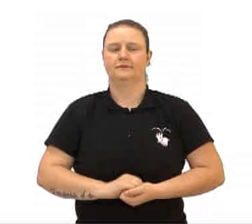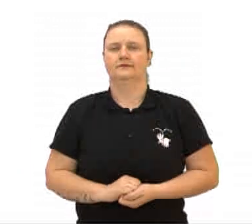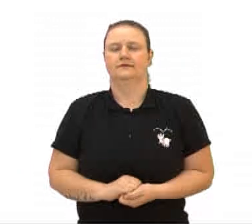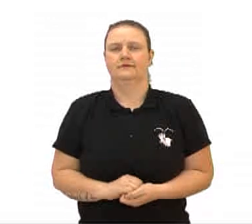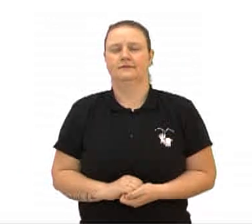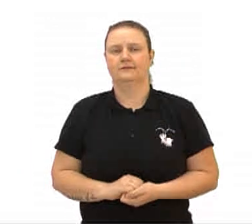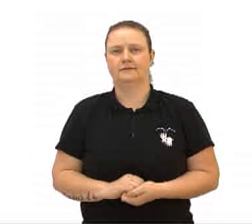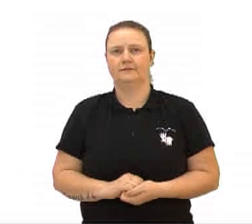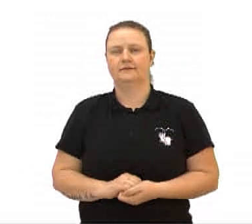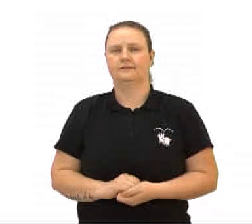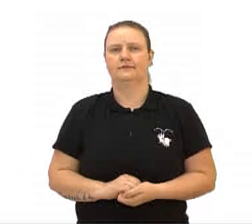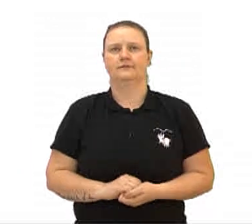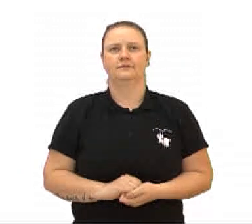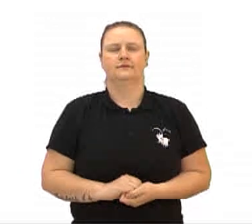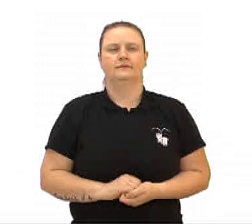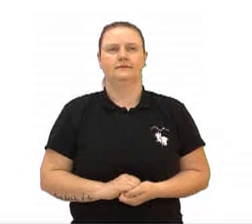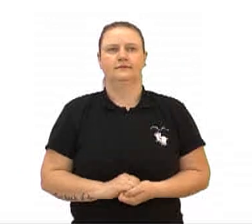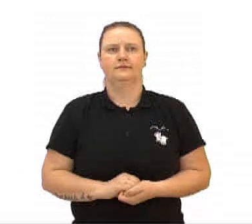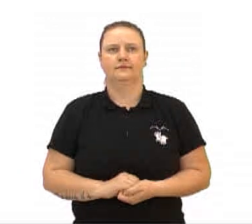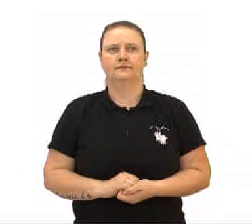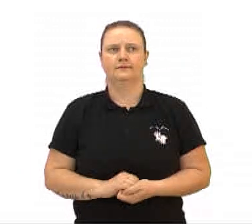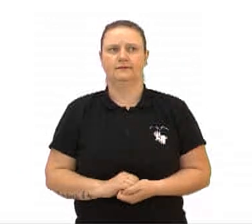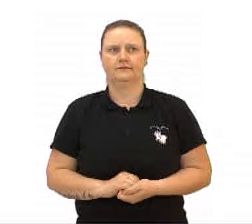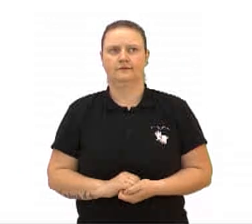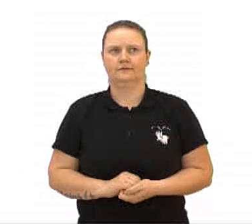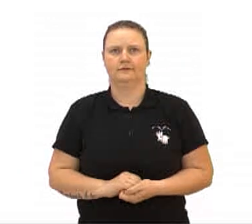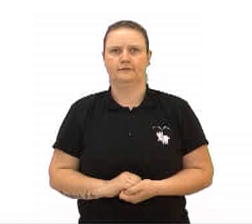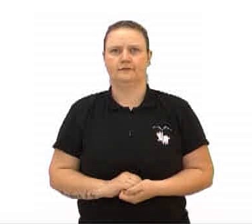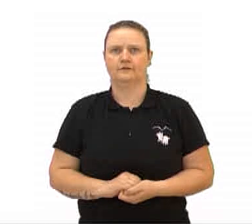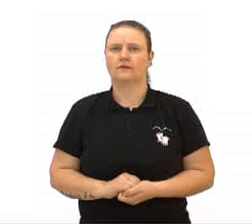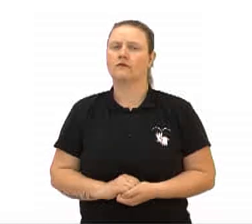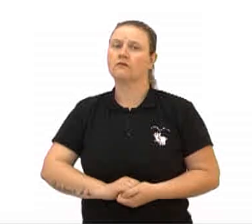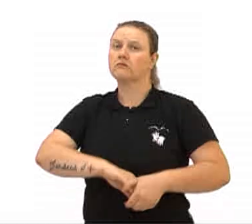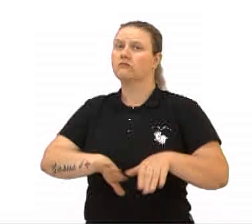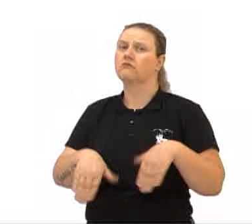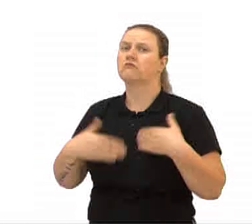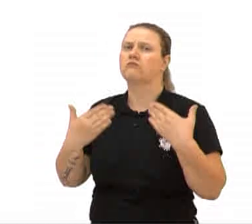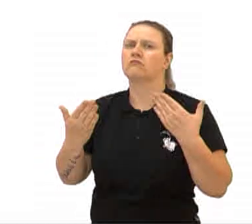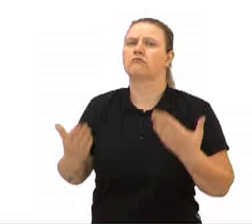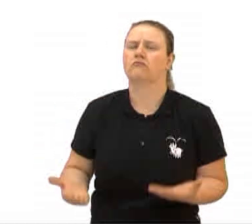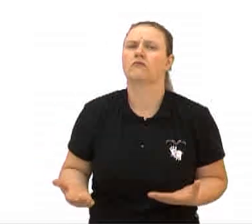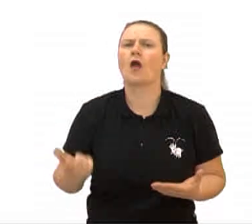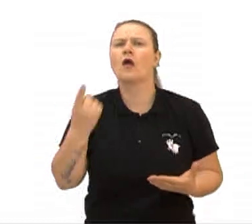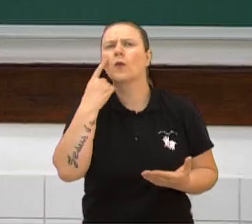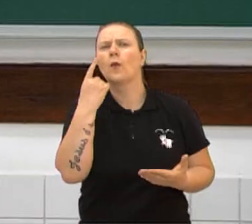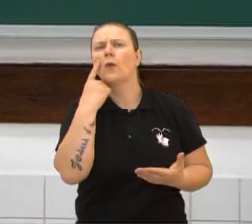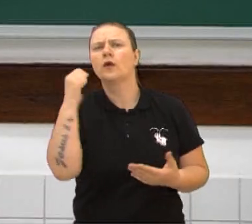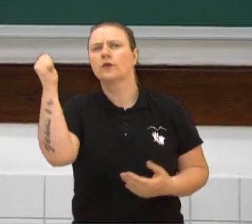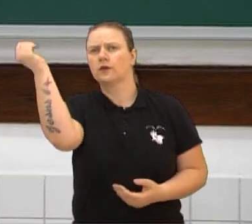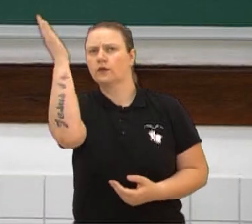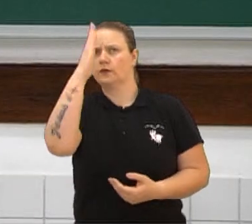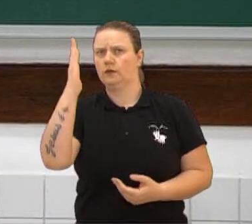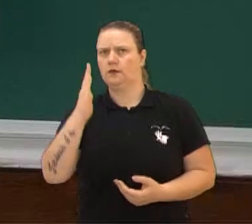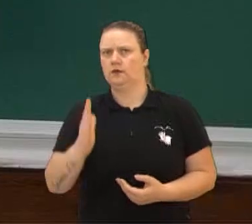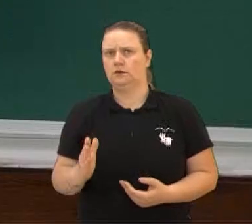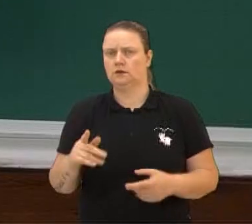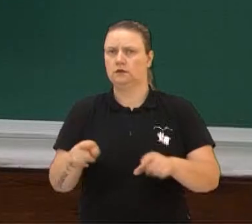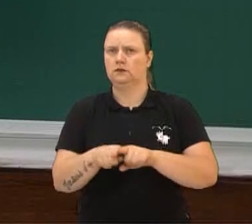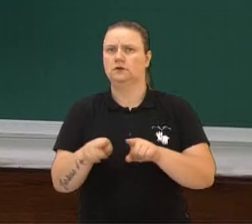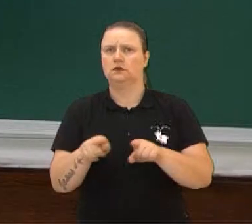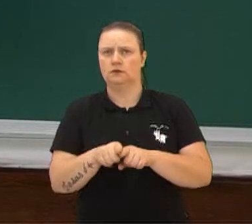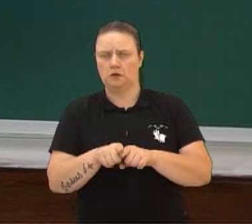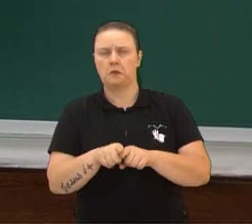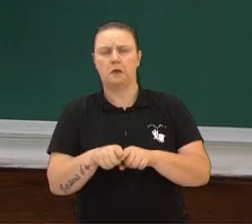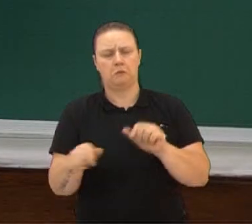da América, por que não falamos espanhol no Brasil? Então, vimos agora que o Brasil também, né, é um país